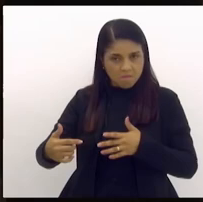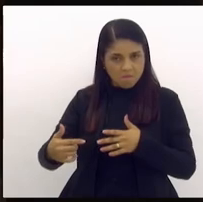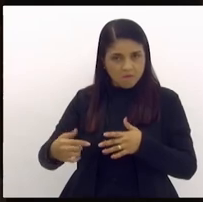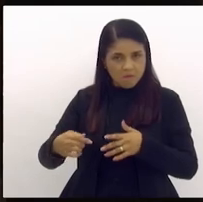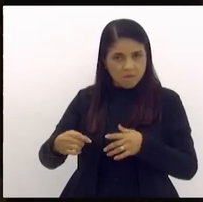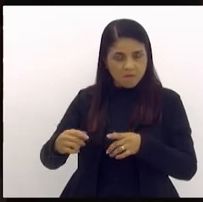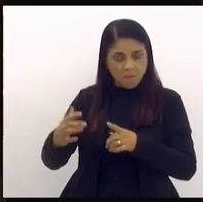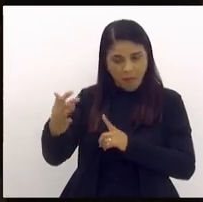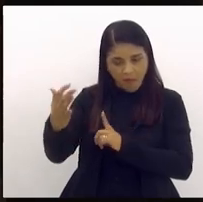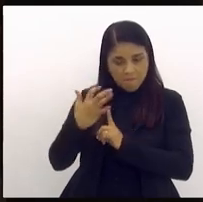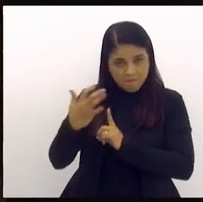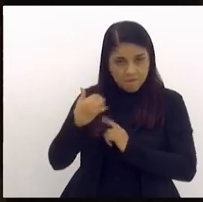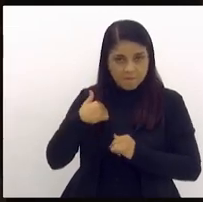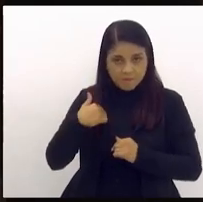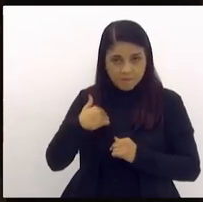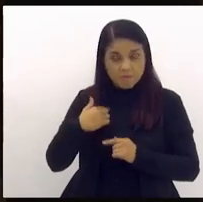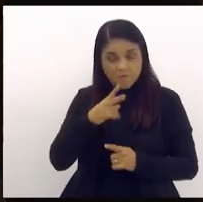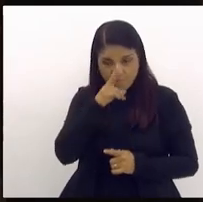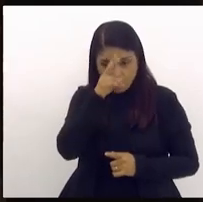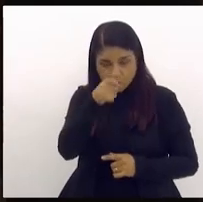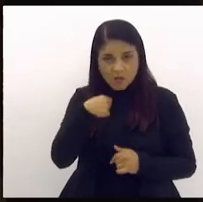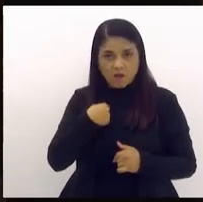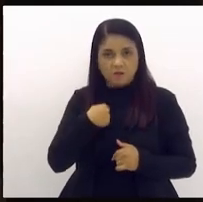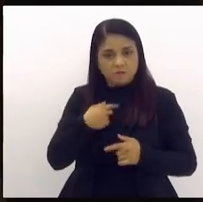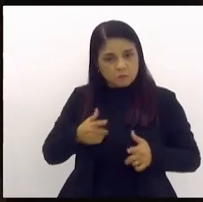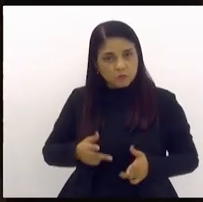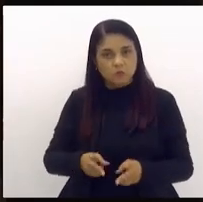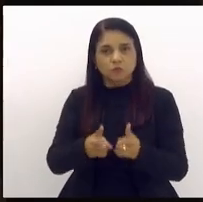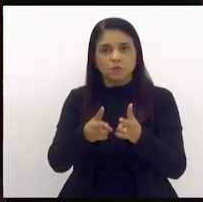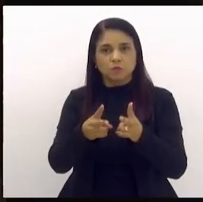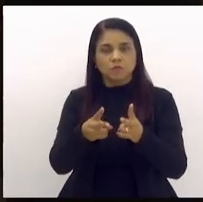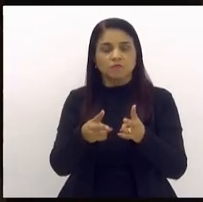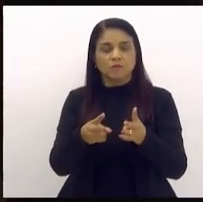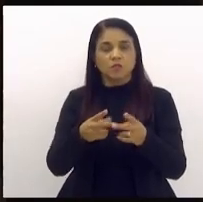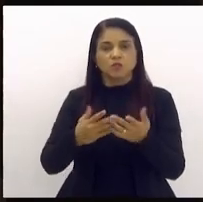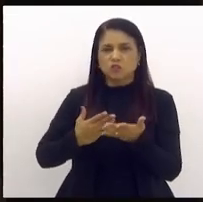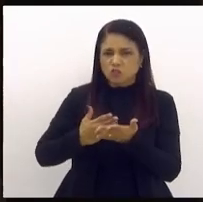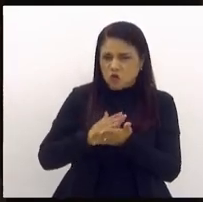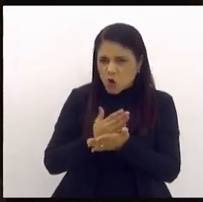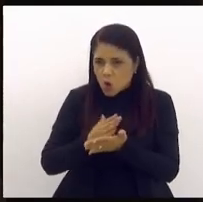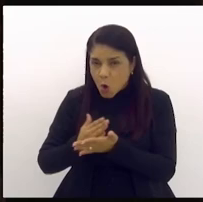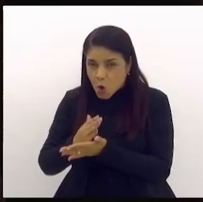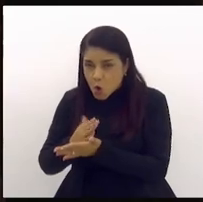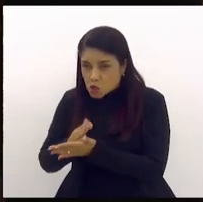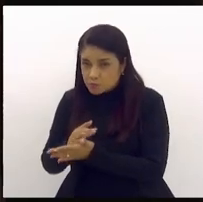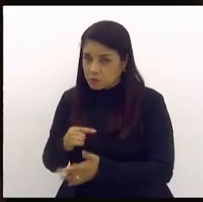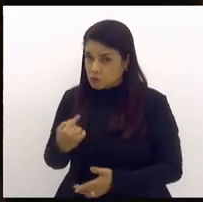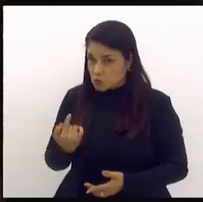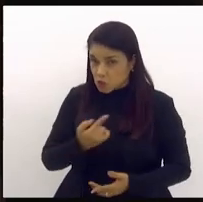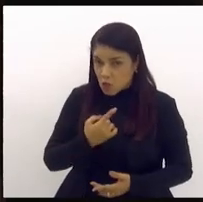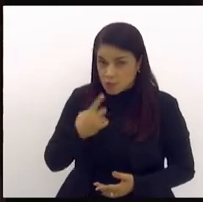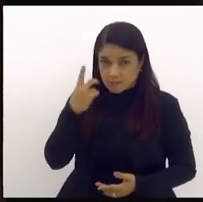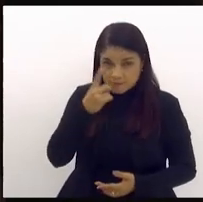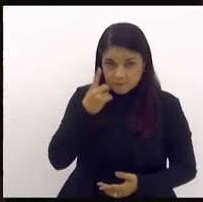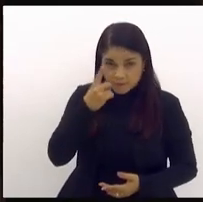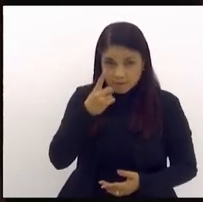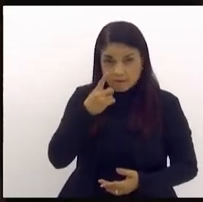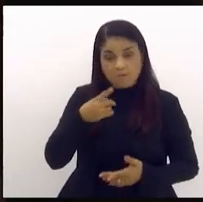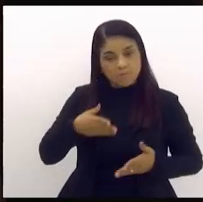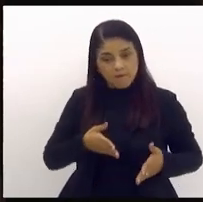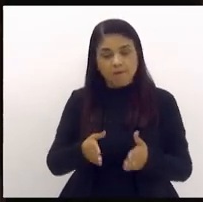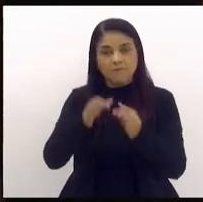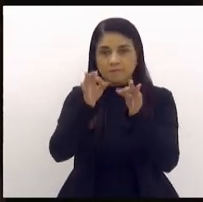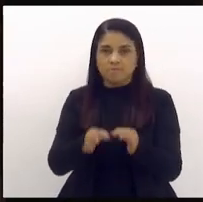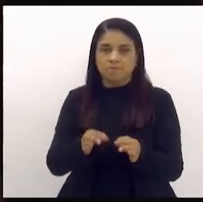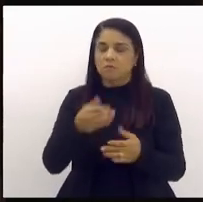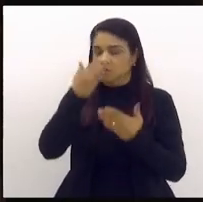me fortalece, deputado Júlio Rocha, a continuar. Porque enquanto estiver incomodando, ou melhor, enquanto nós estivermos incomodando, é porque nós estamos no caminho certo.